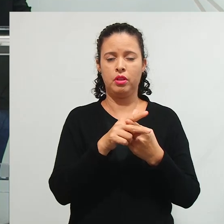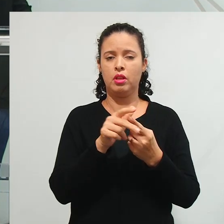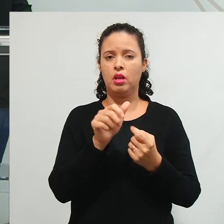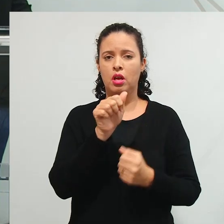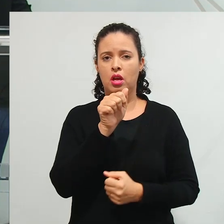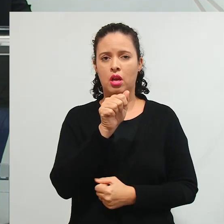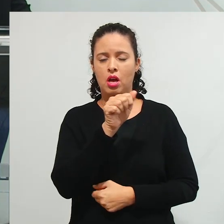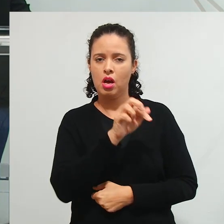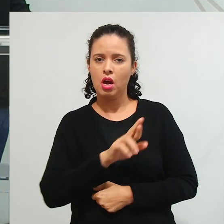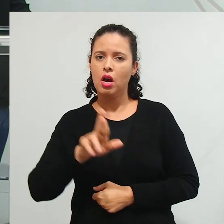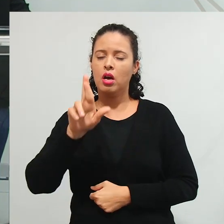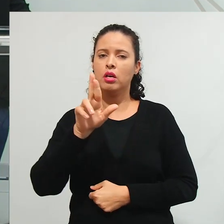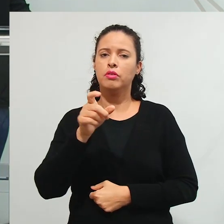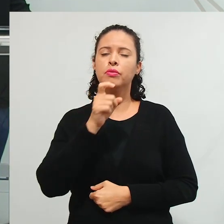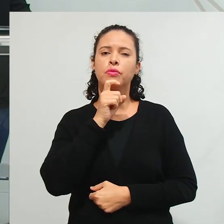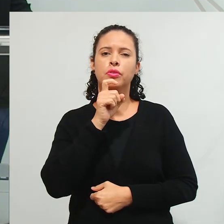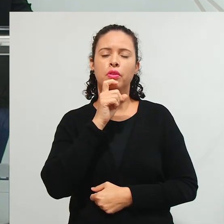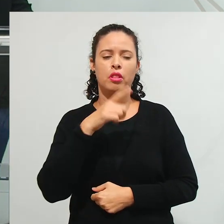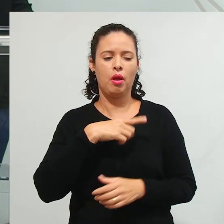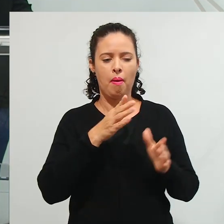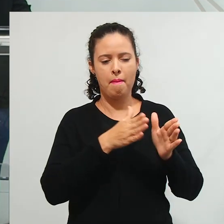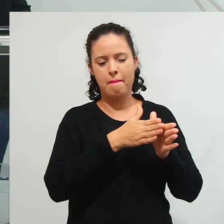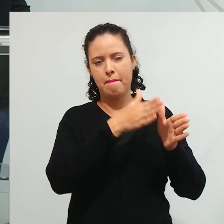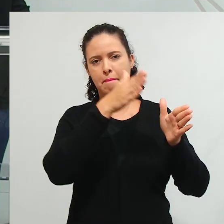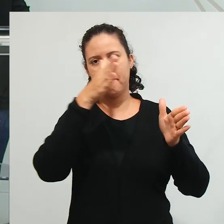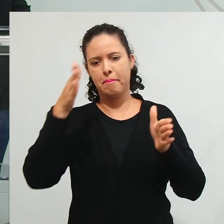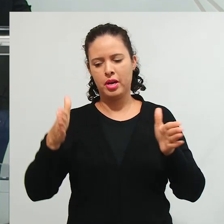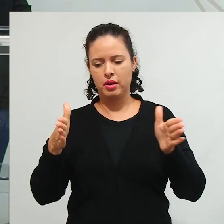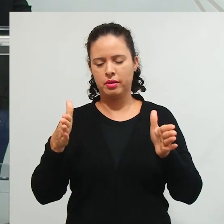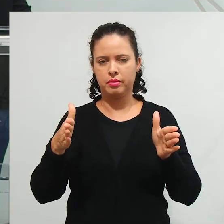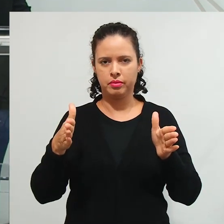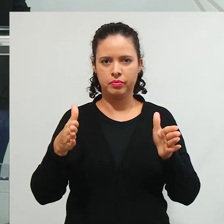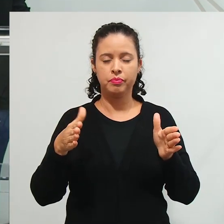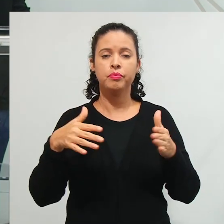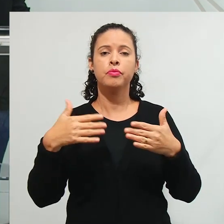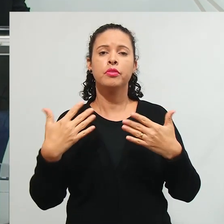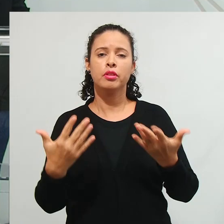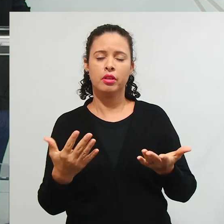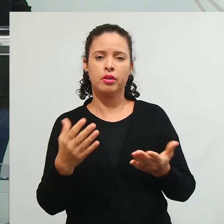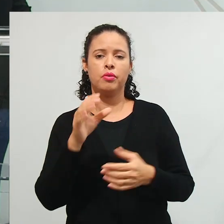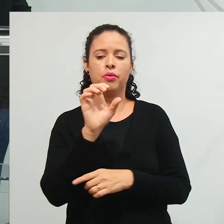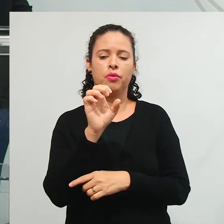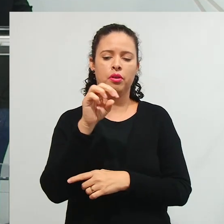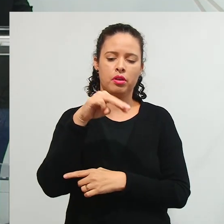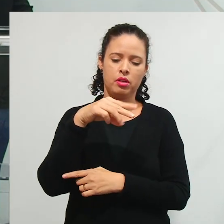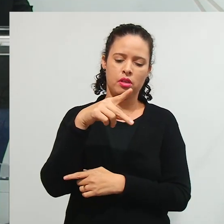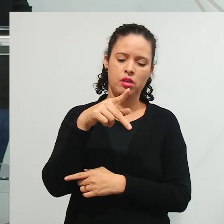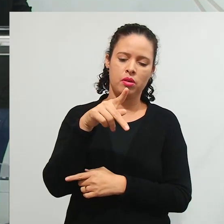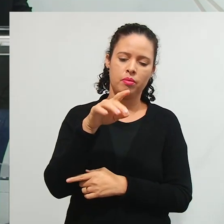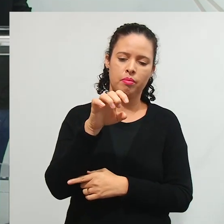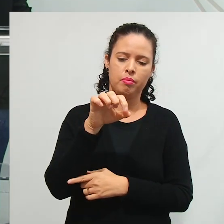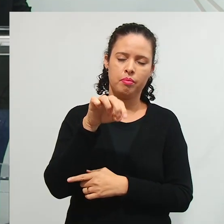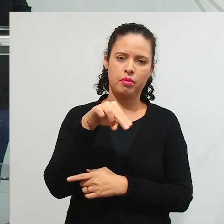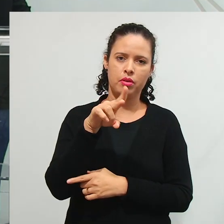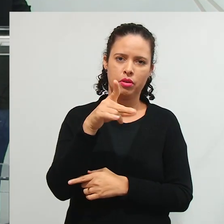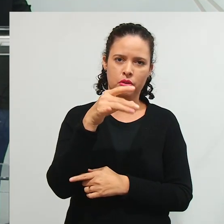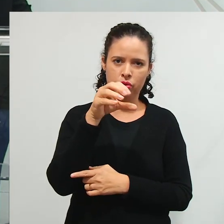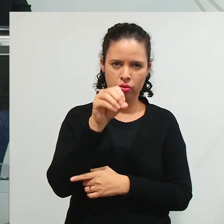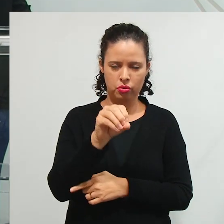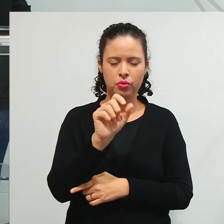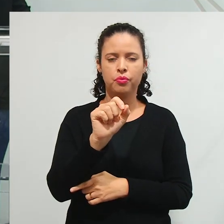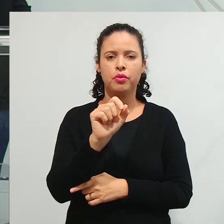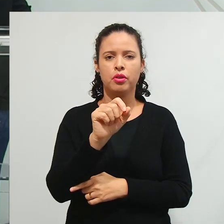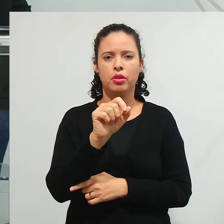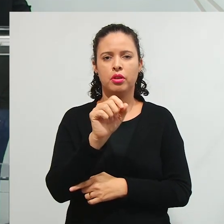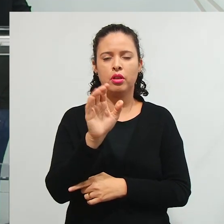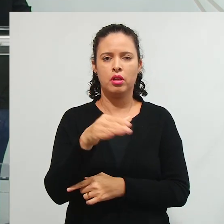ar, ele é feito em períodos. Então, neste caso, o empenho será um empenho global.